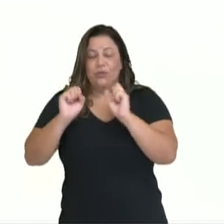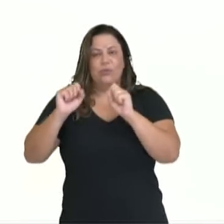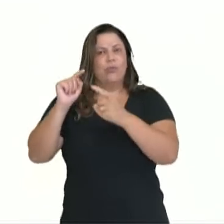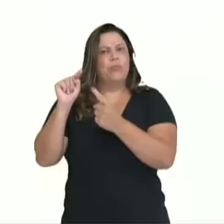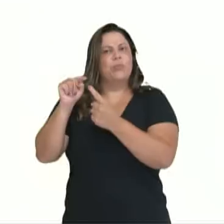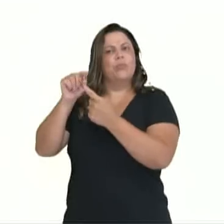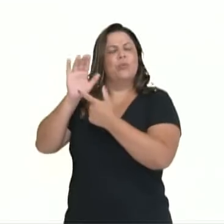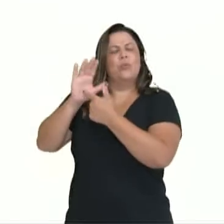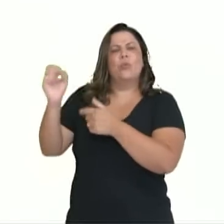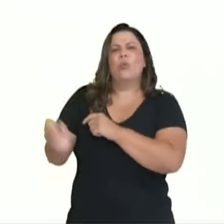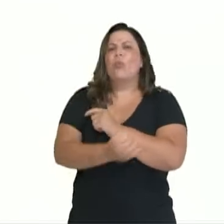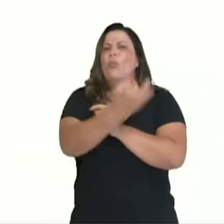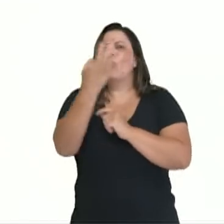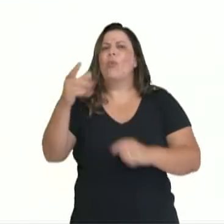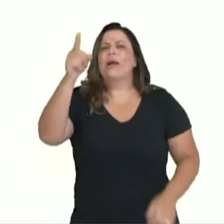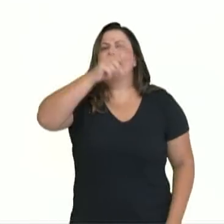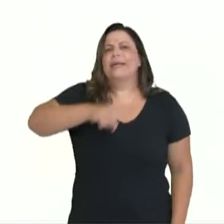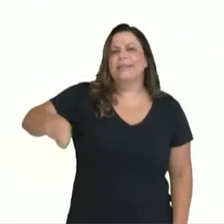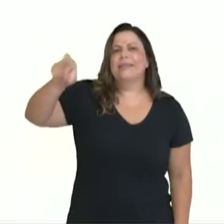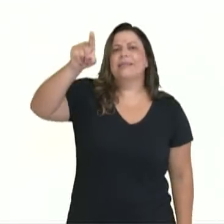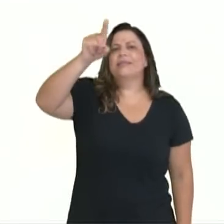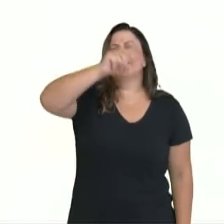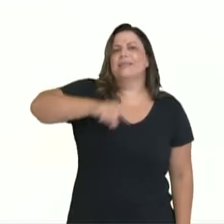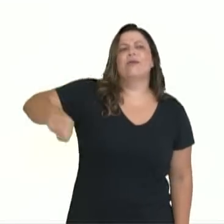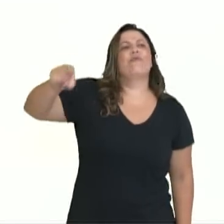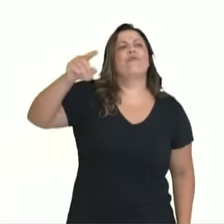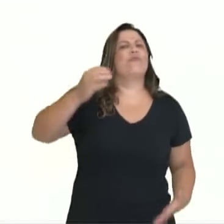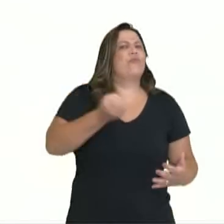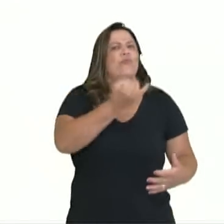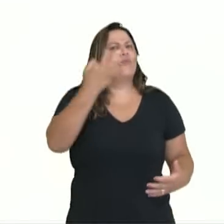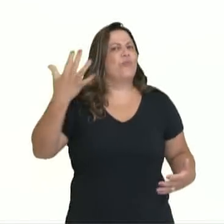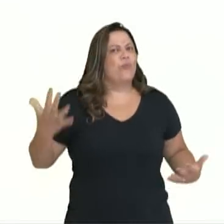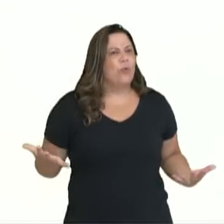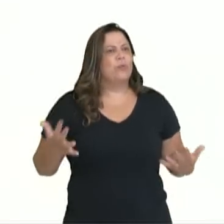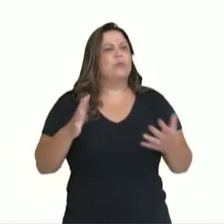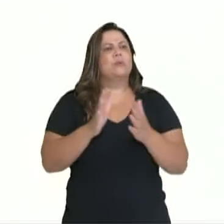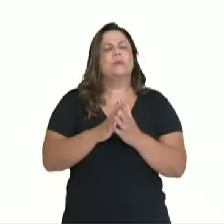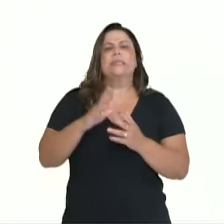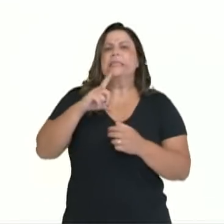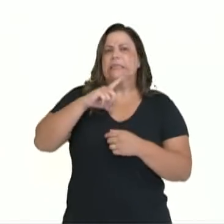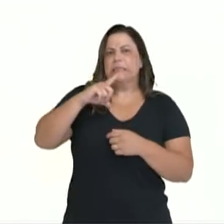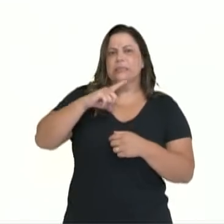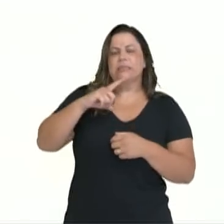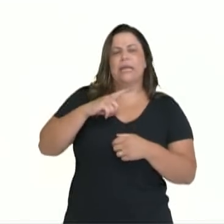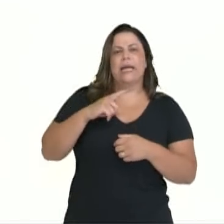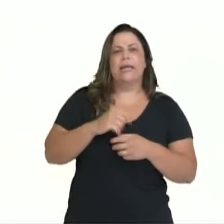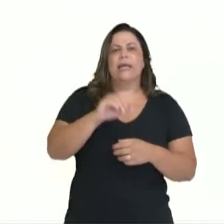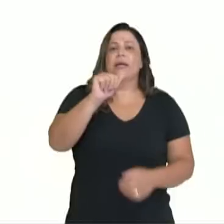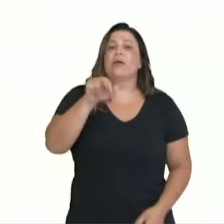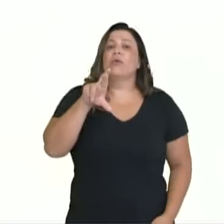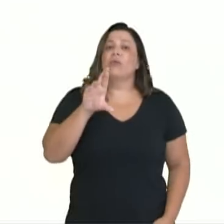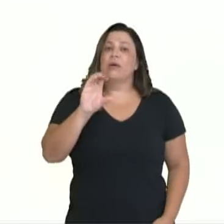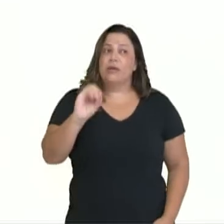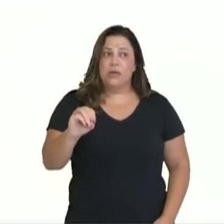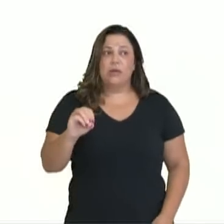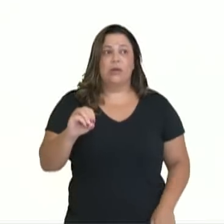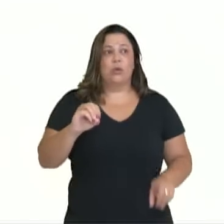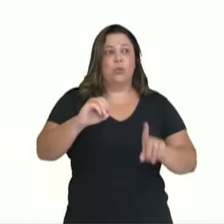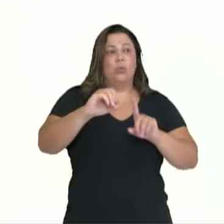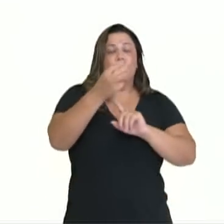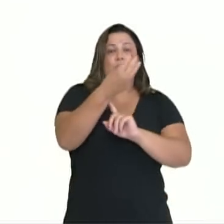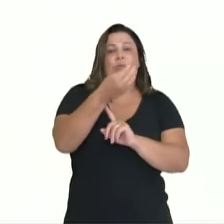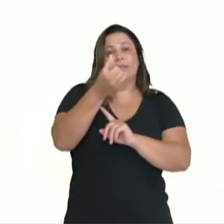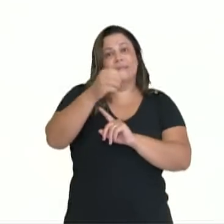de voltas que esse arco dá na circunferência trigonométrica. Então, se a gente tem um arco lá que mede em graus, eu vou